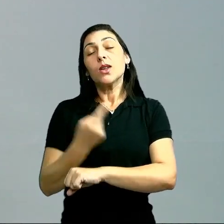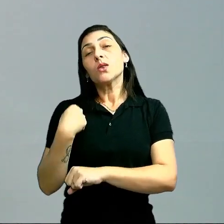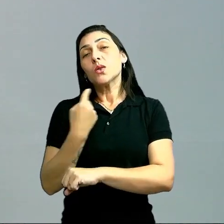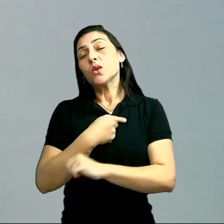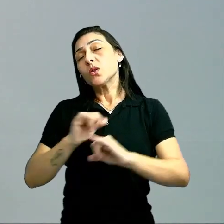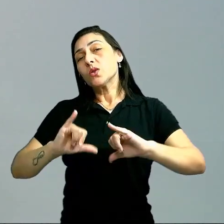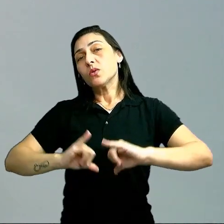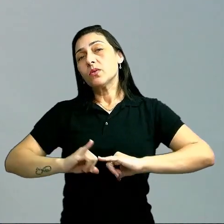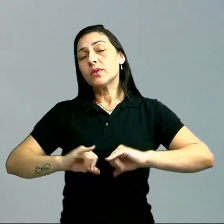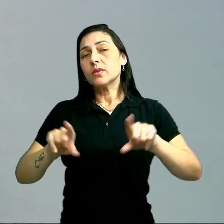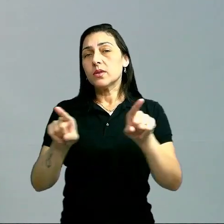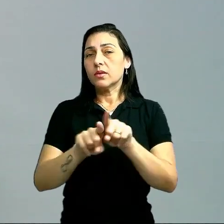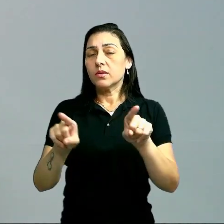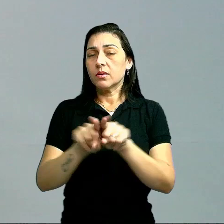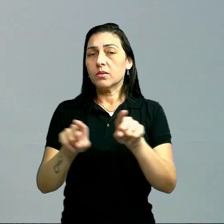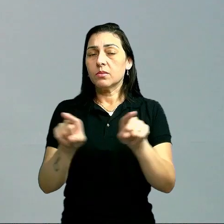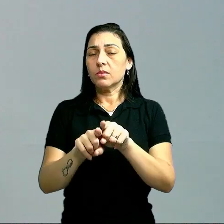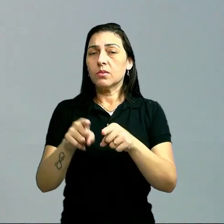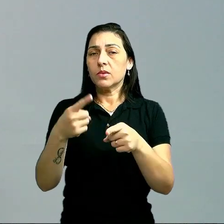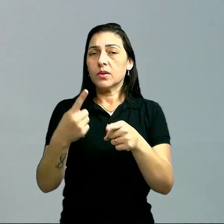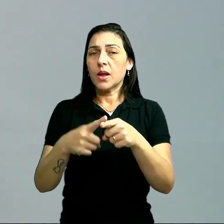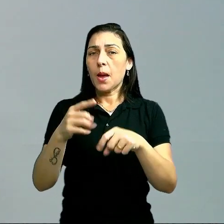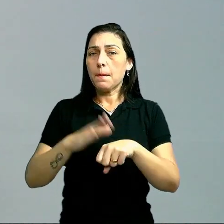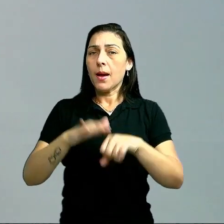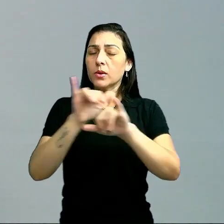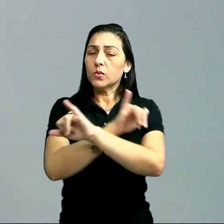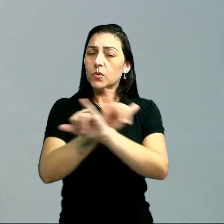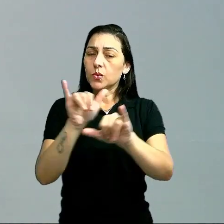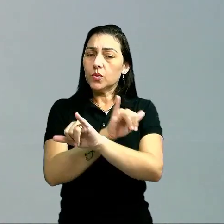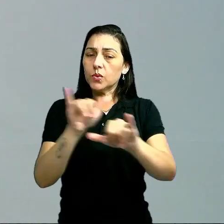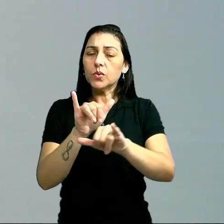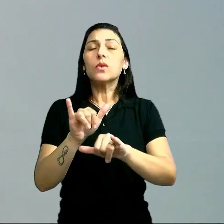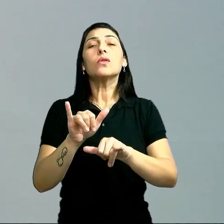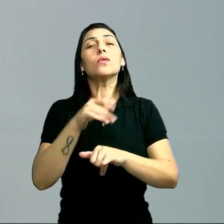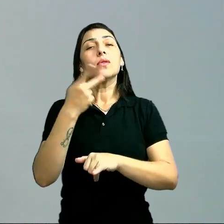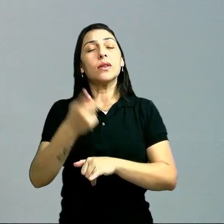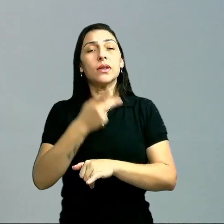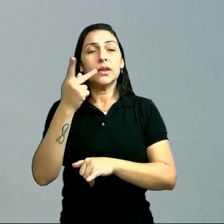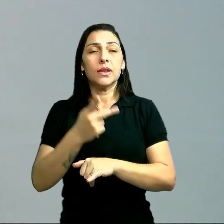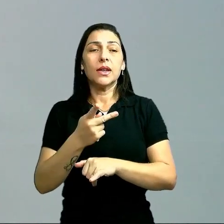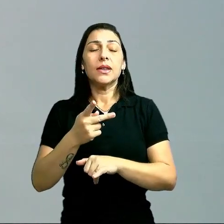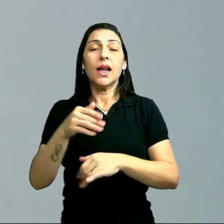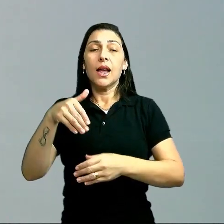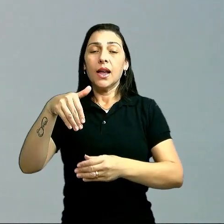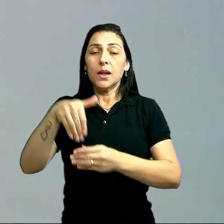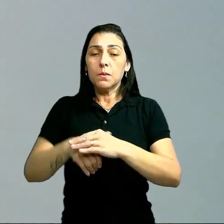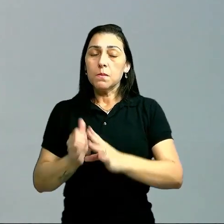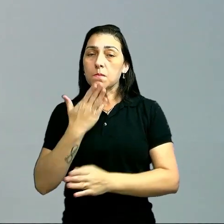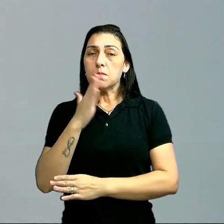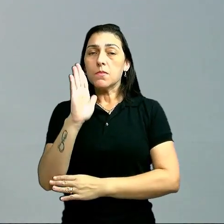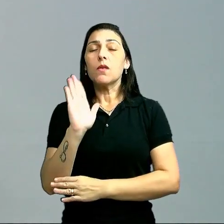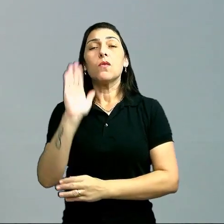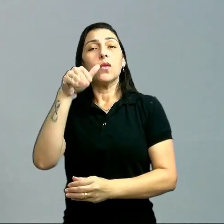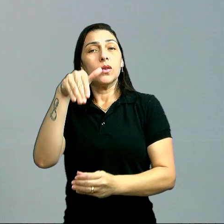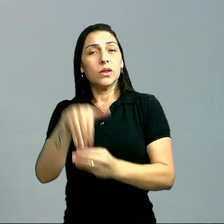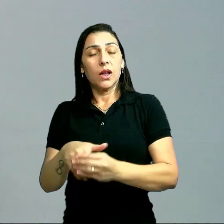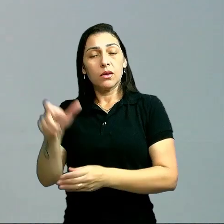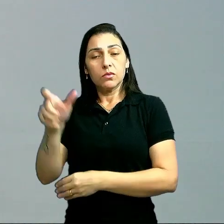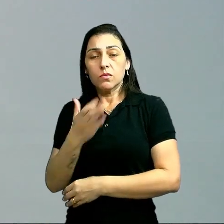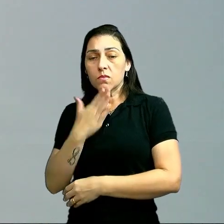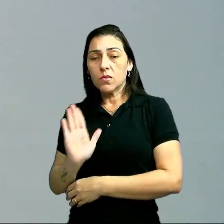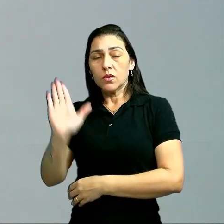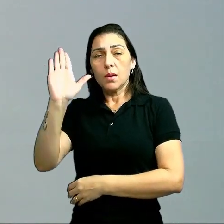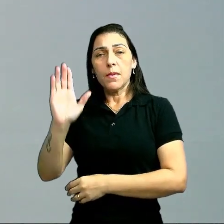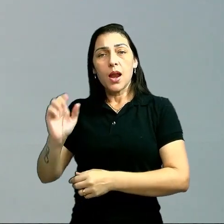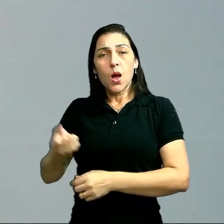gente sofre também por aquilo que é mais divulgado. Eu costumo dizer que até nas eleições a gente acaba votando no candidato